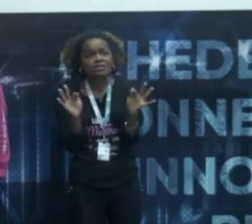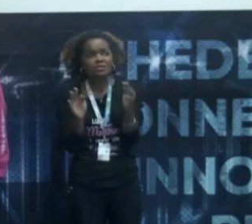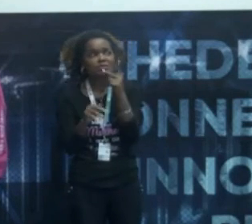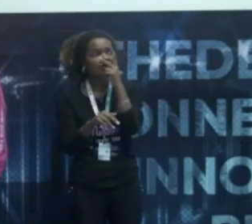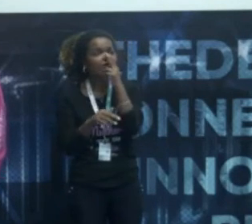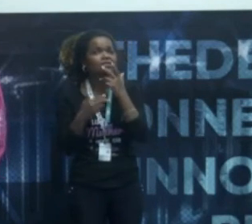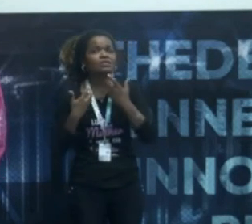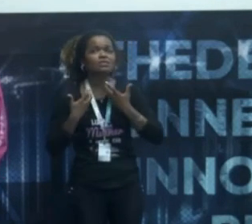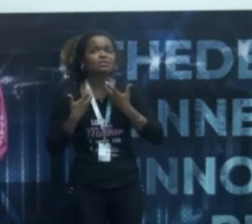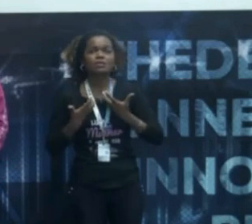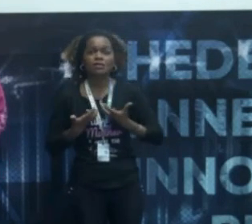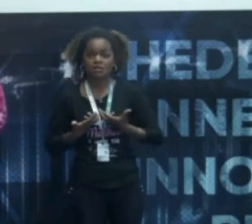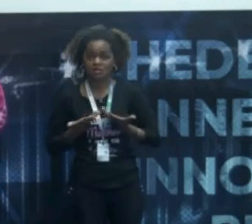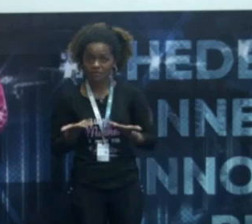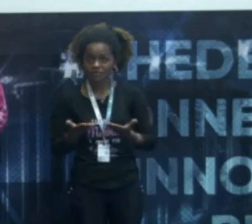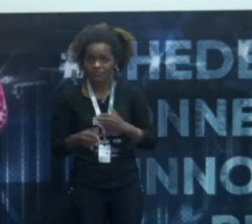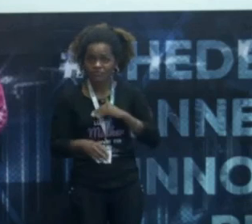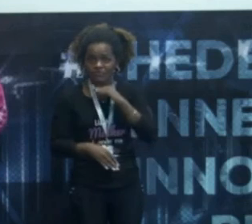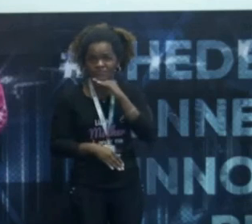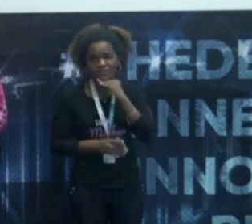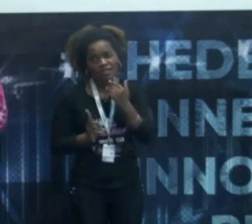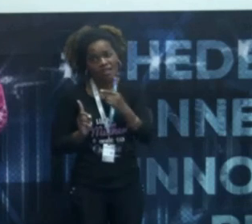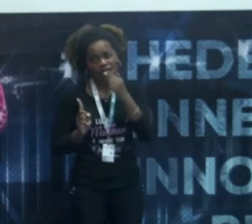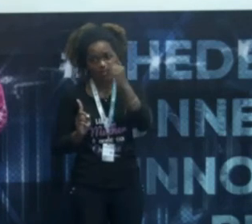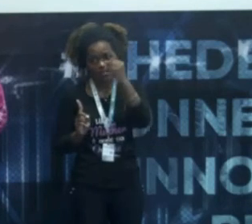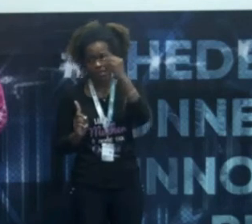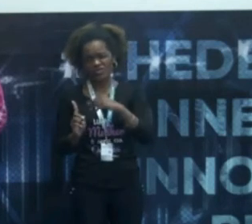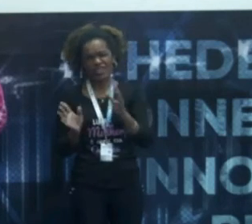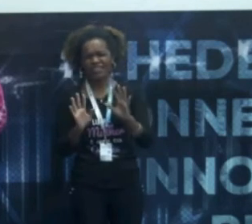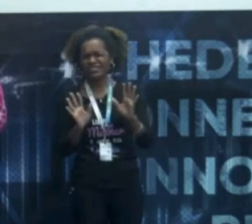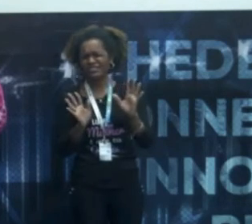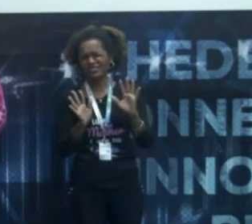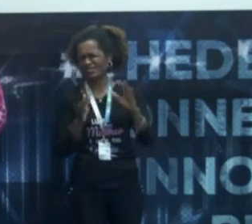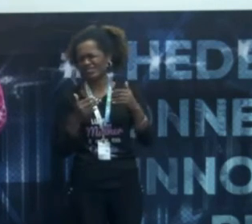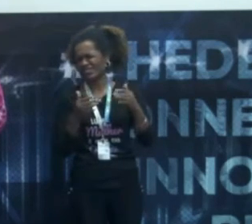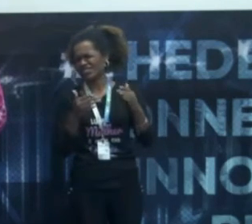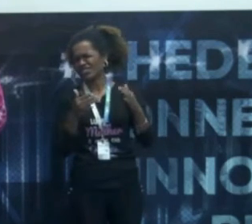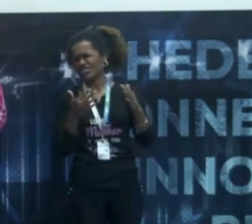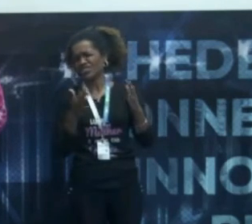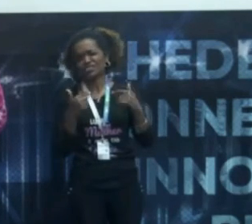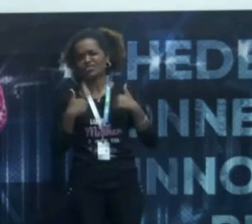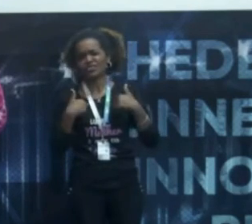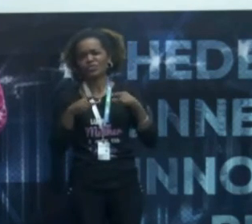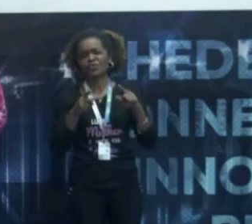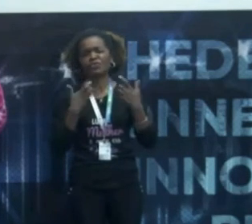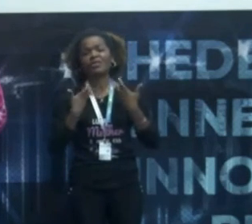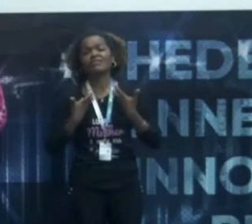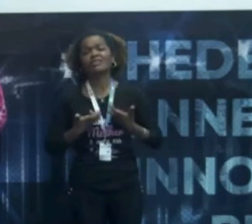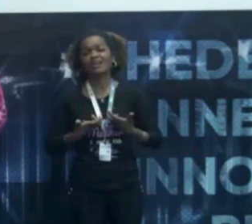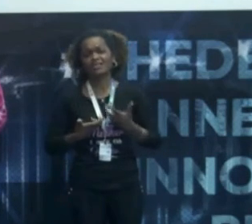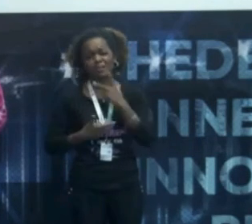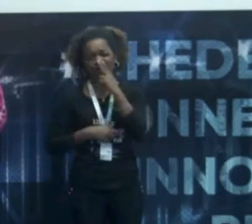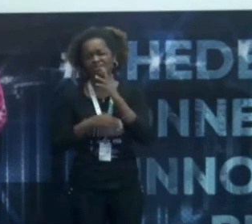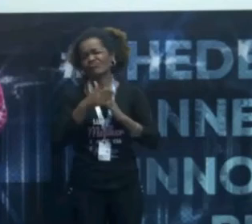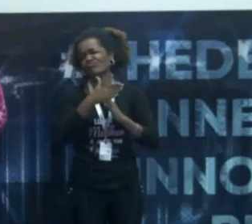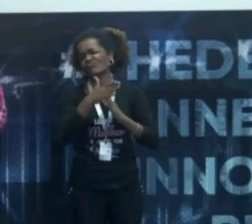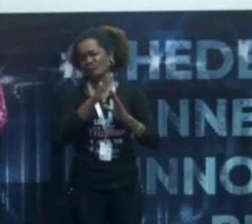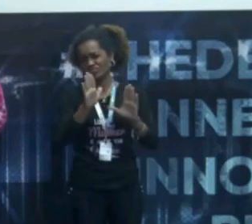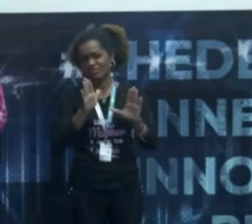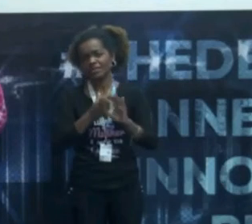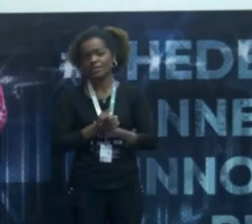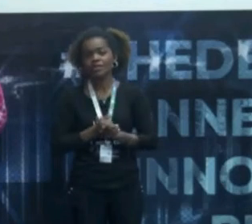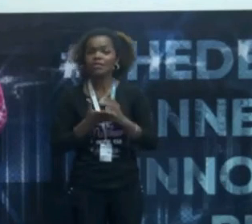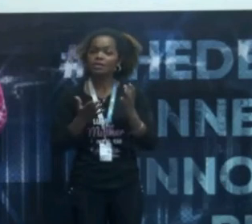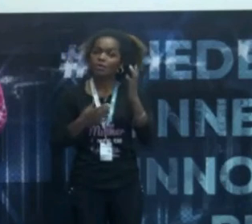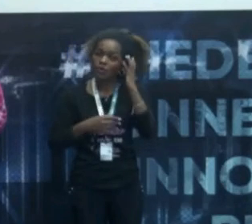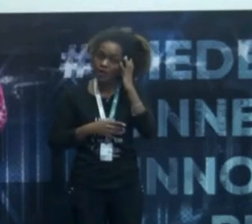a pessoa, né? Ela desiste, ela fala, não, cara, não vou fazer isso. Não cansou, né? Então, eu acho que o